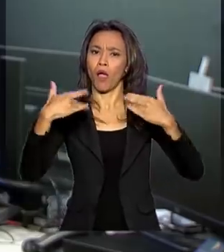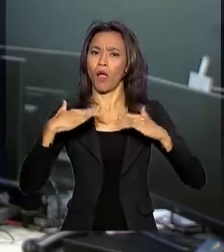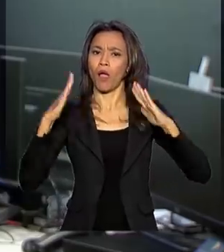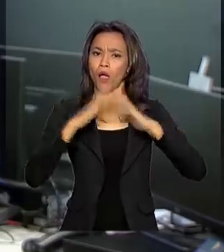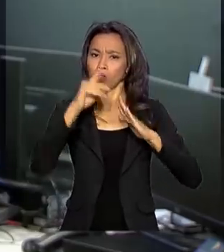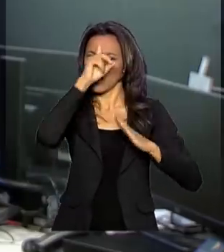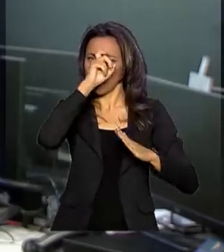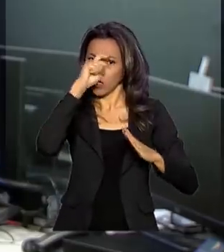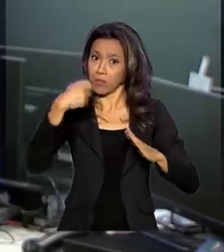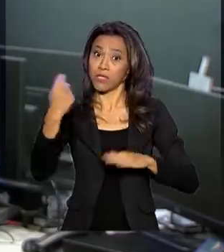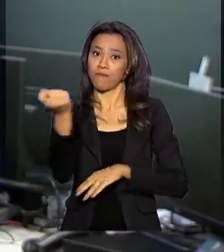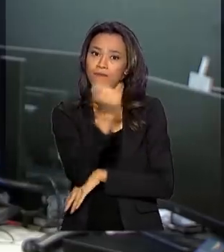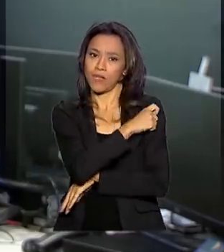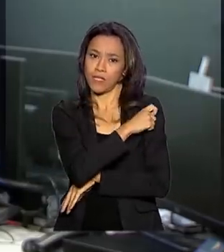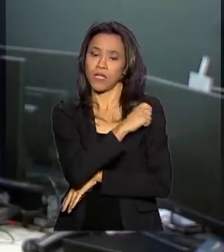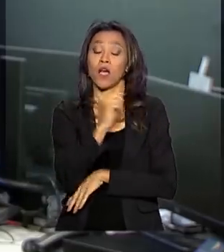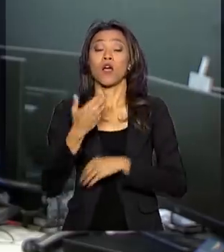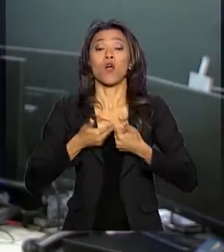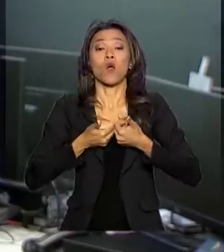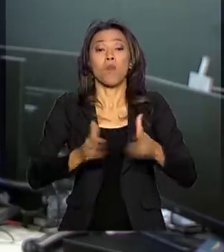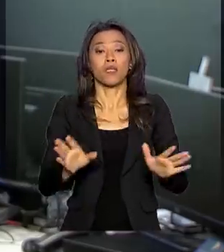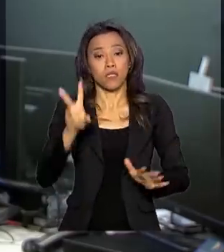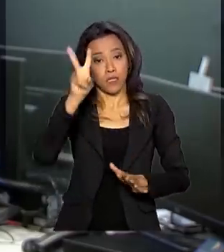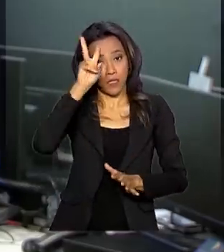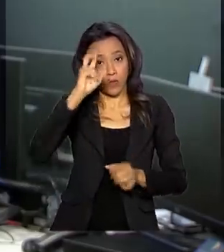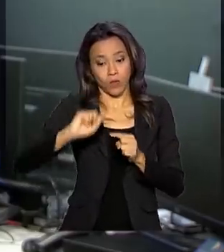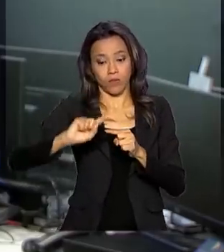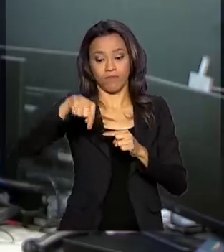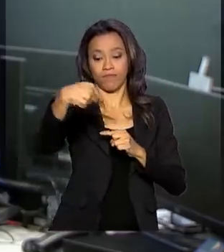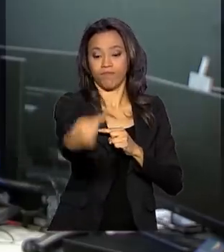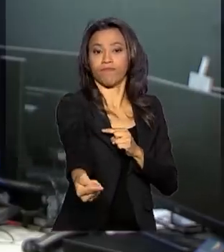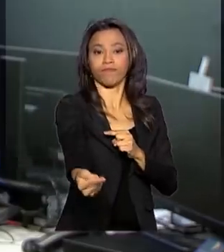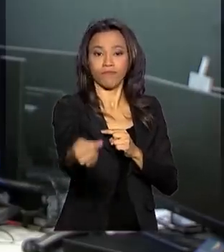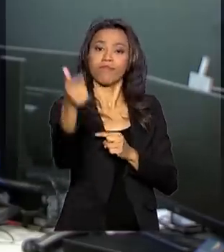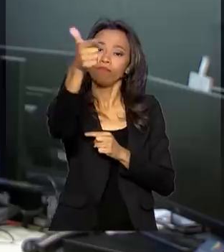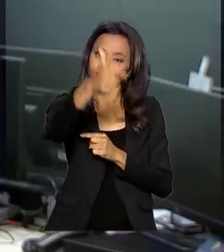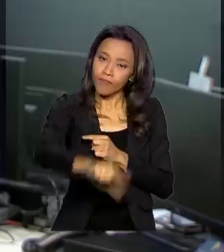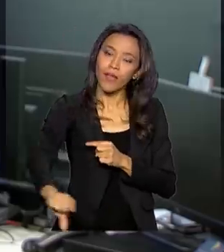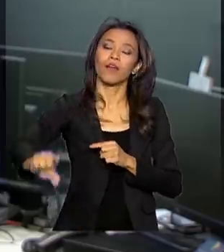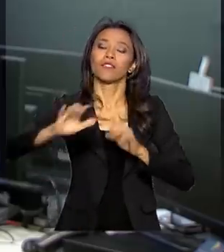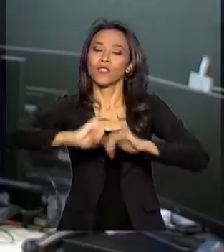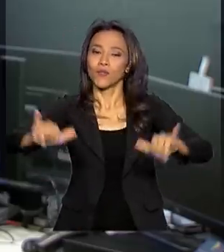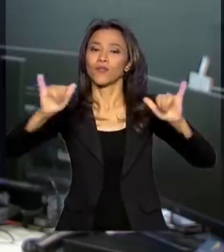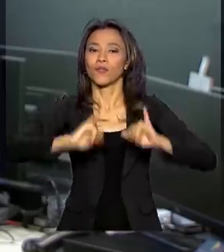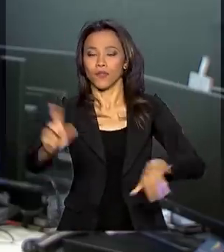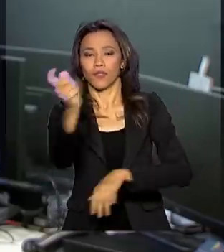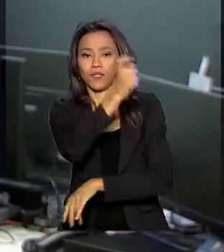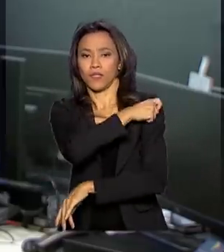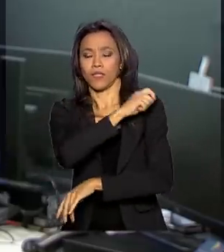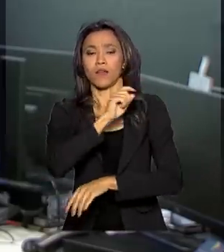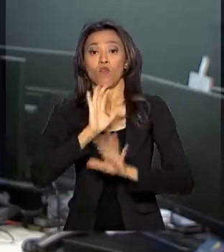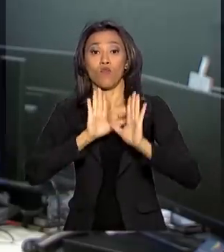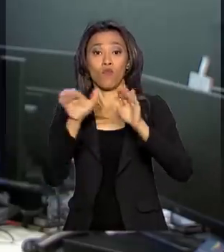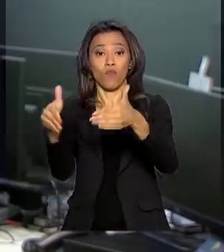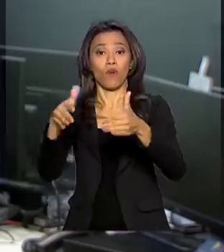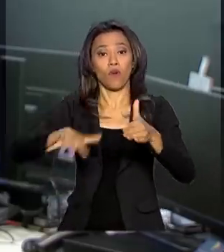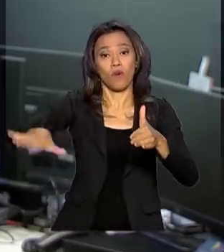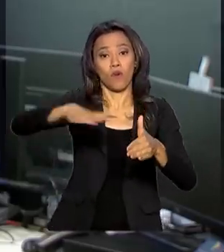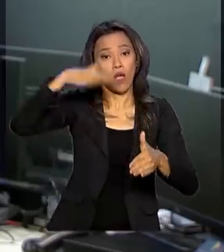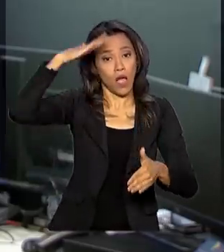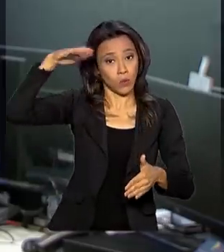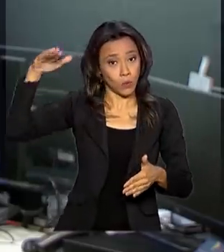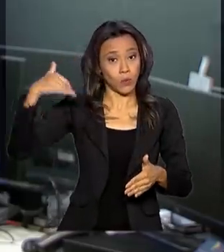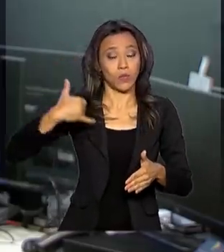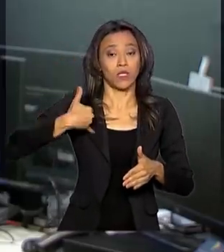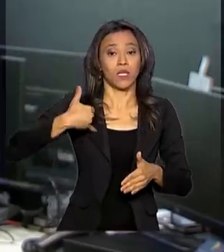picadinha começa na próxima segunda feira mais uma campanha de vacinação dessa vez será destinada aos adultos que têm entre